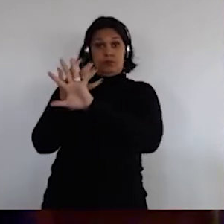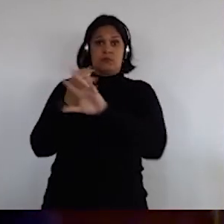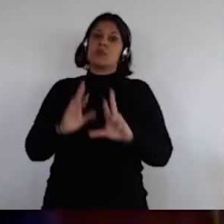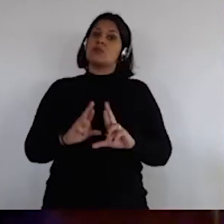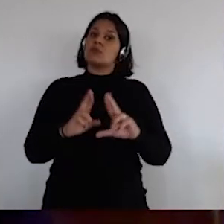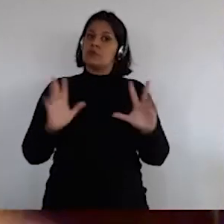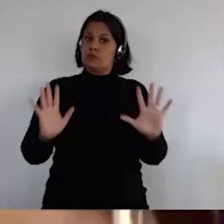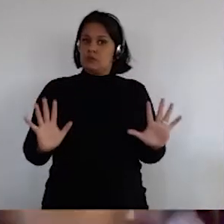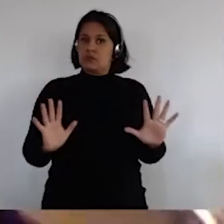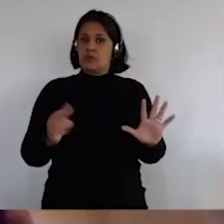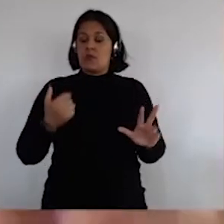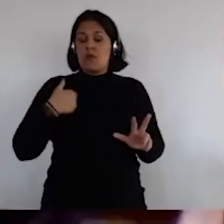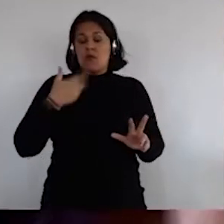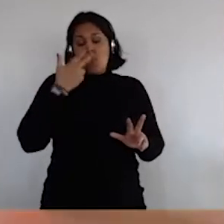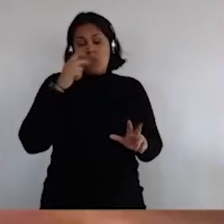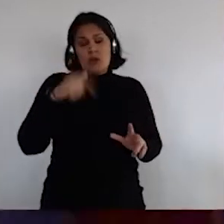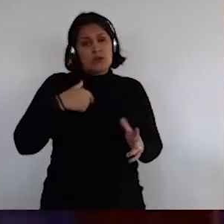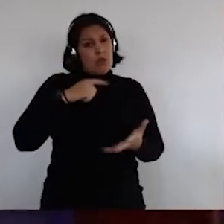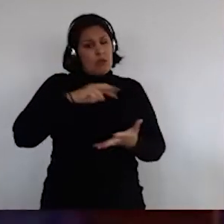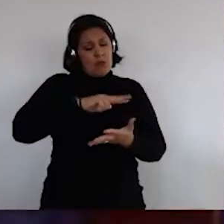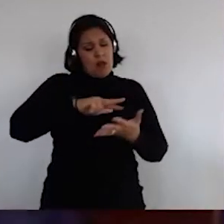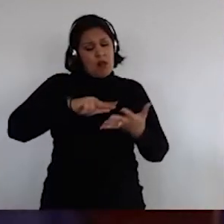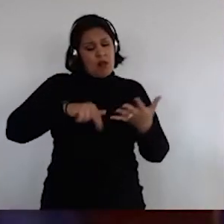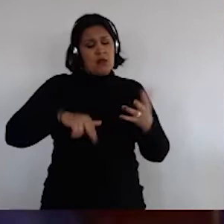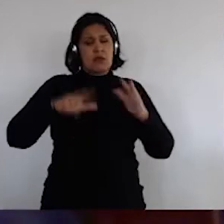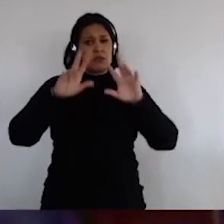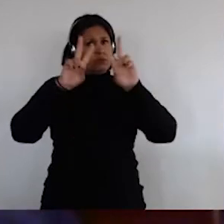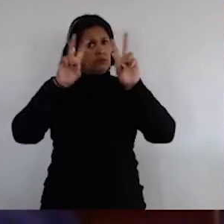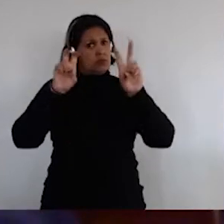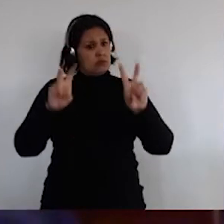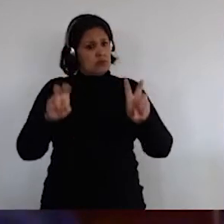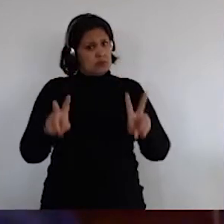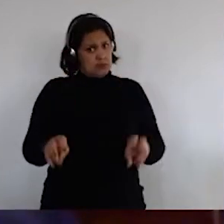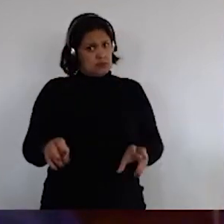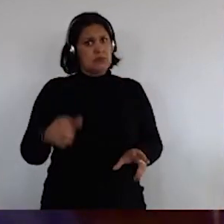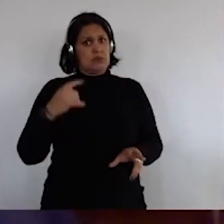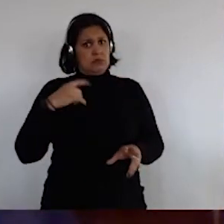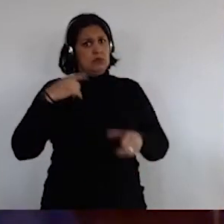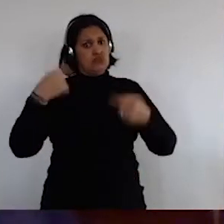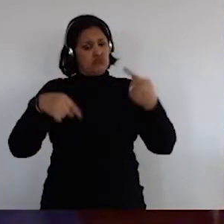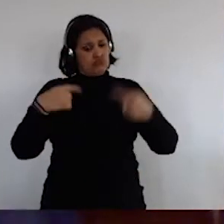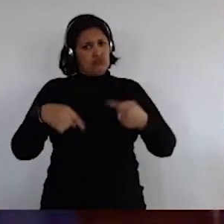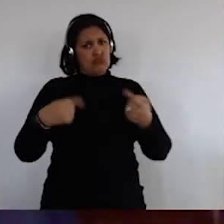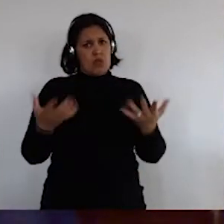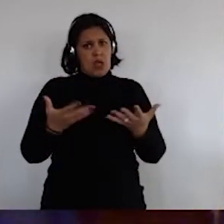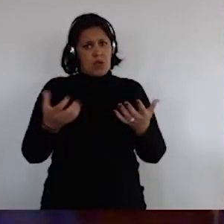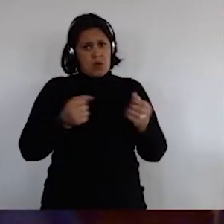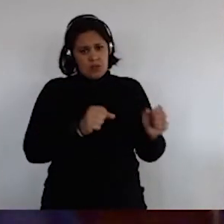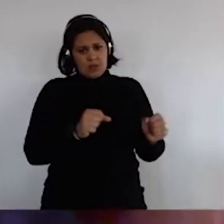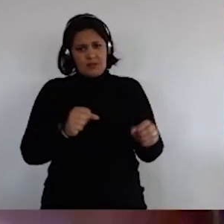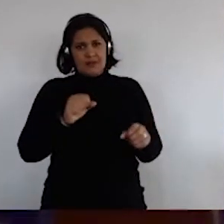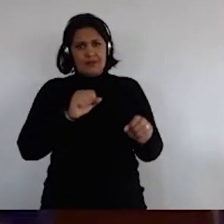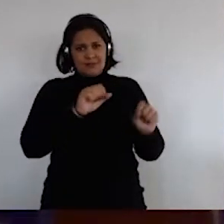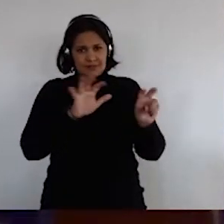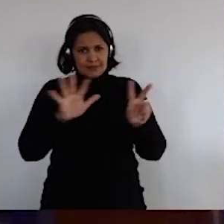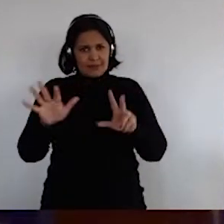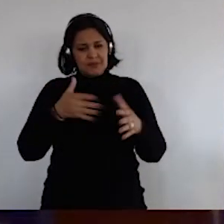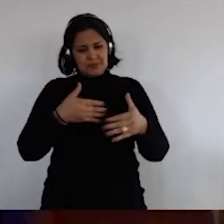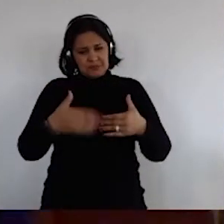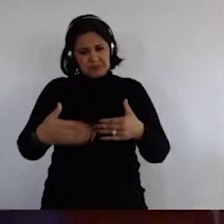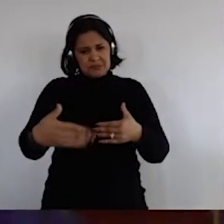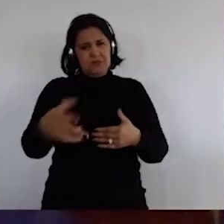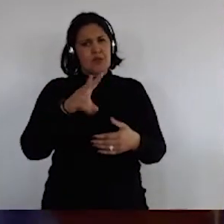tenhamos inúmeros outros temas que serão debatidos ao longo desses próximos tempos, a